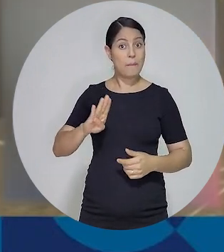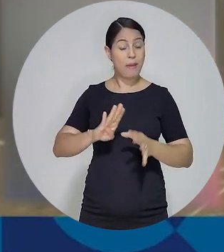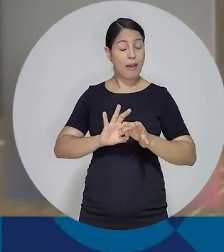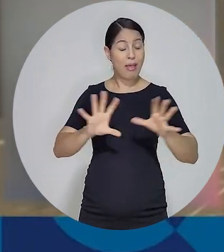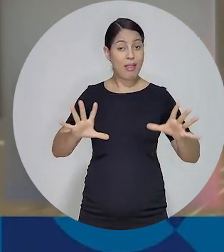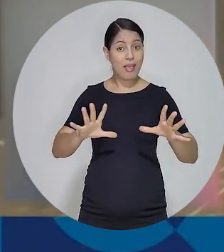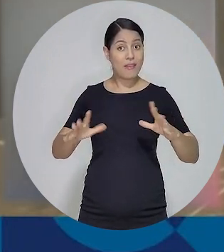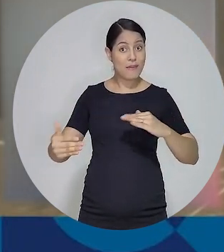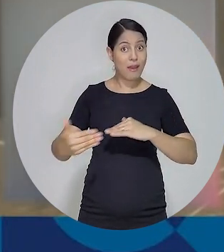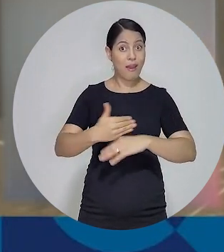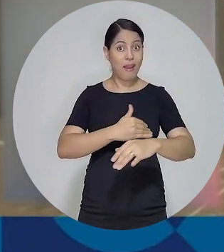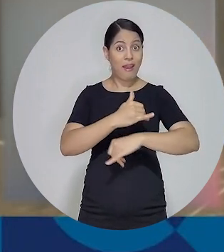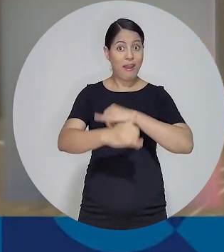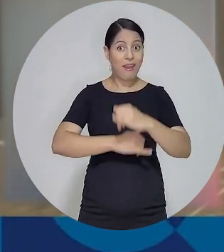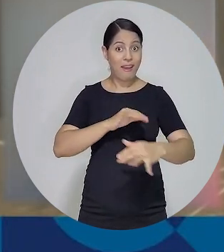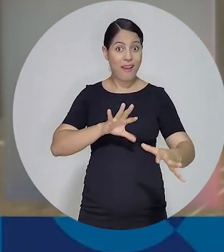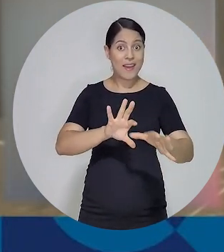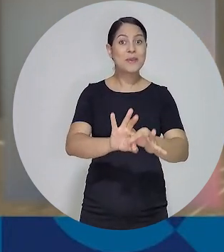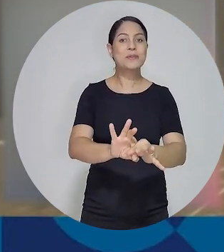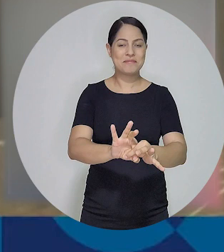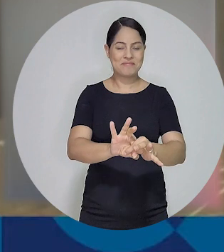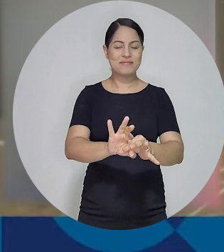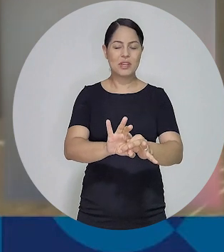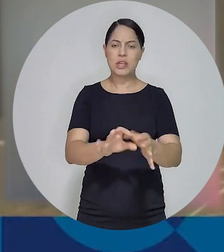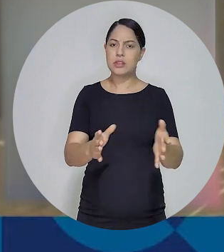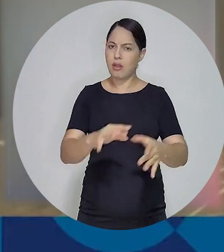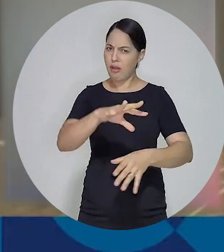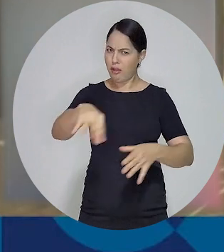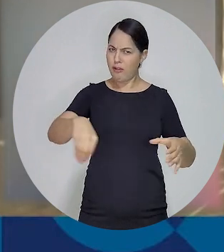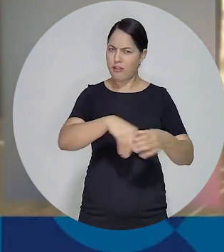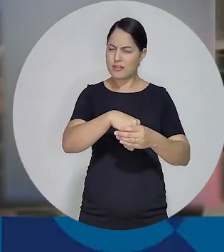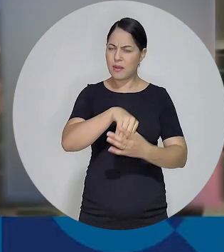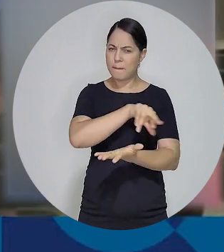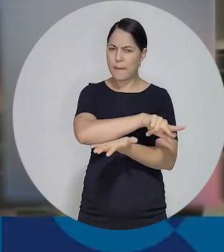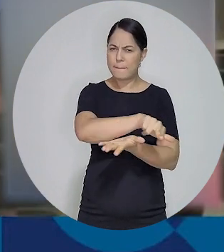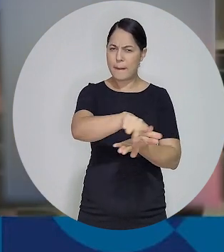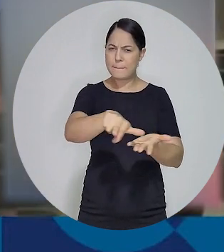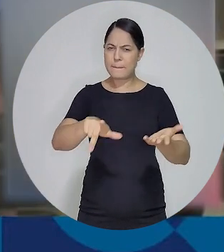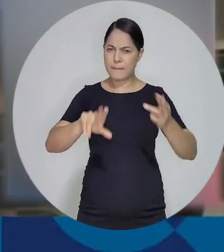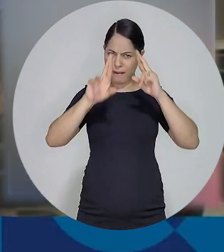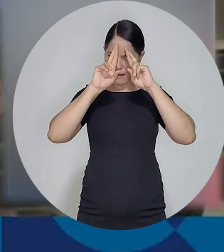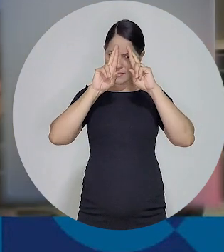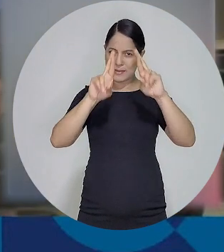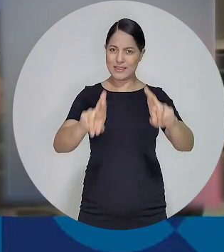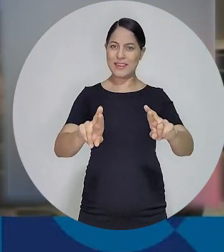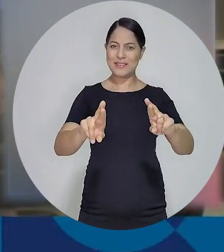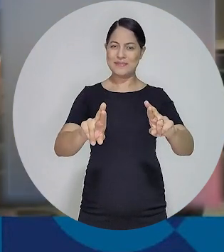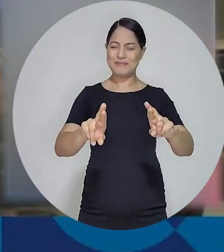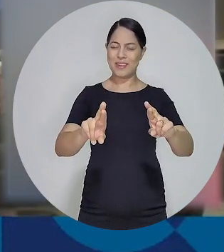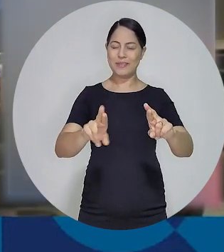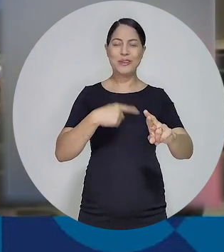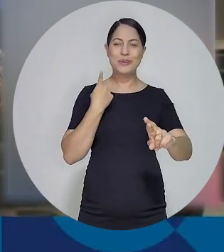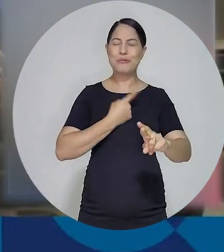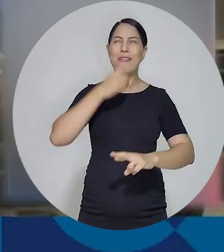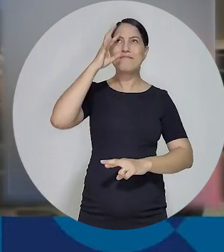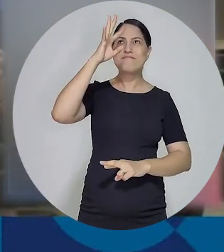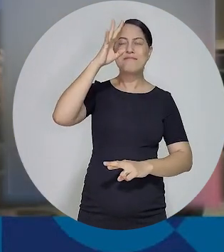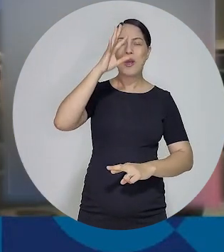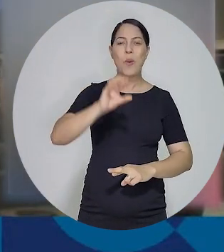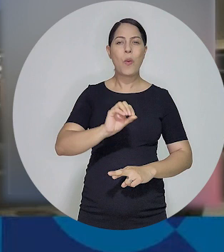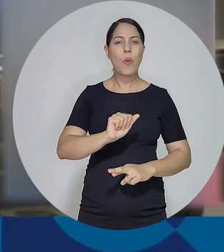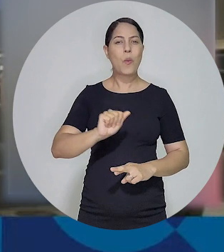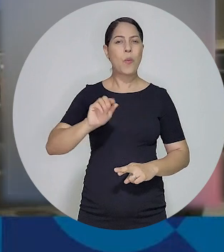nesse momento, nos acessar. Essa inclusão, respeitando a pluralidade, respeitando tudo aquilo